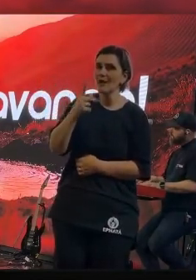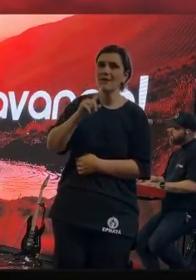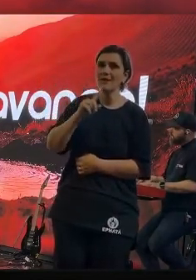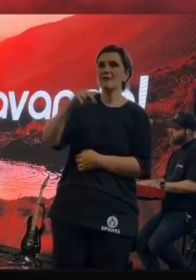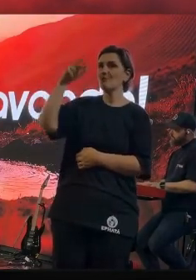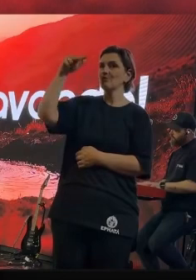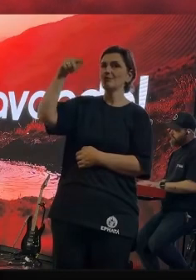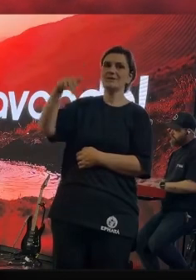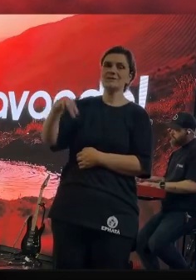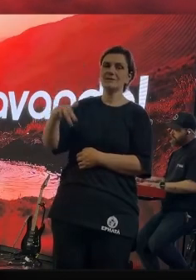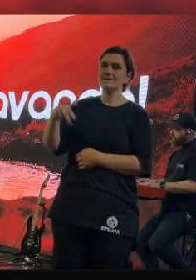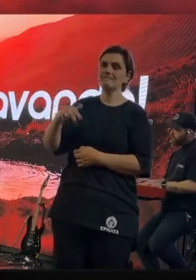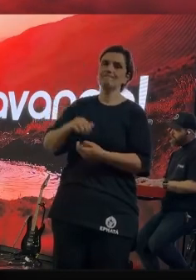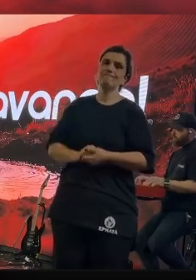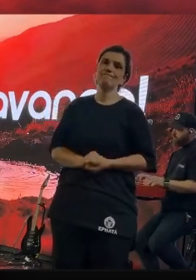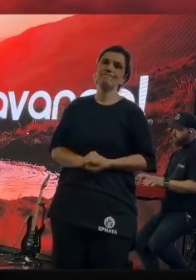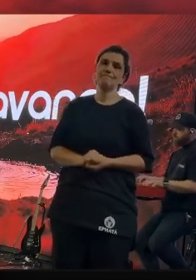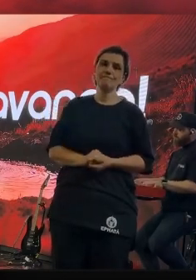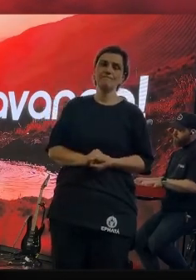desça.